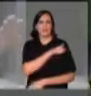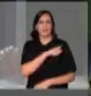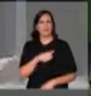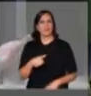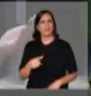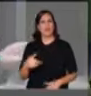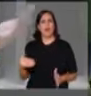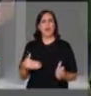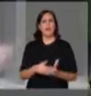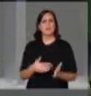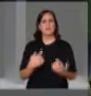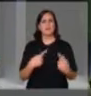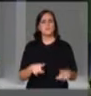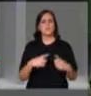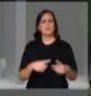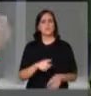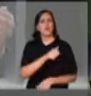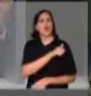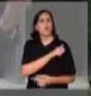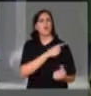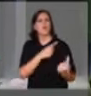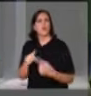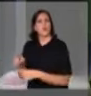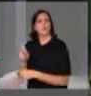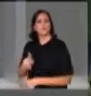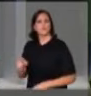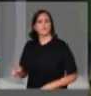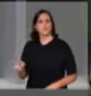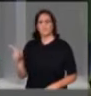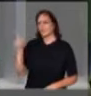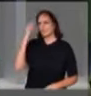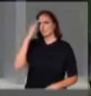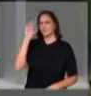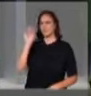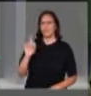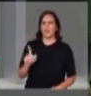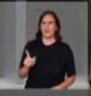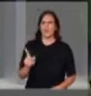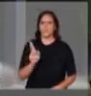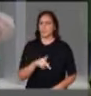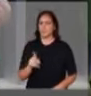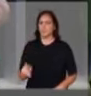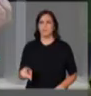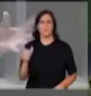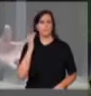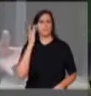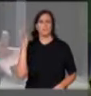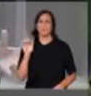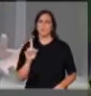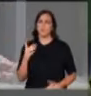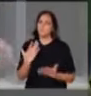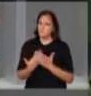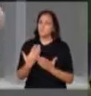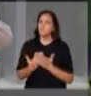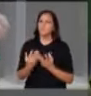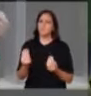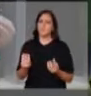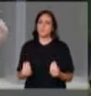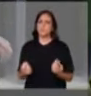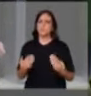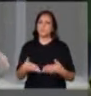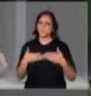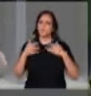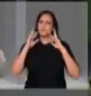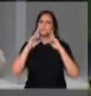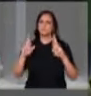até estudantes contra os seus mestres e não entendem nada. Professor não é achado na rua, professor estuda.